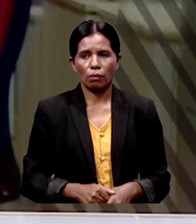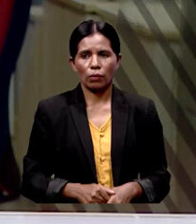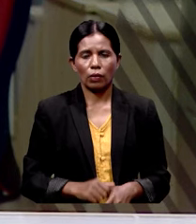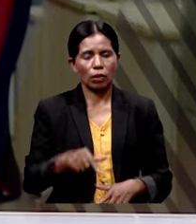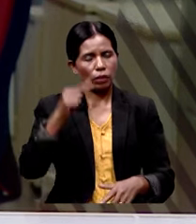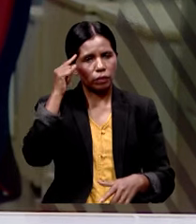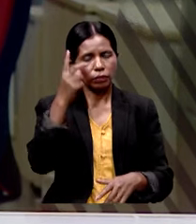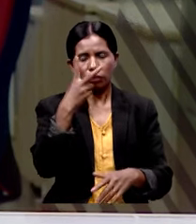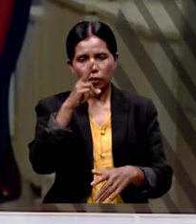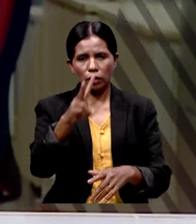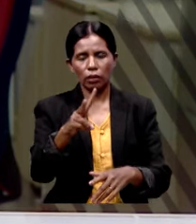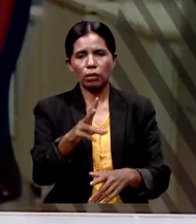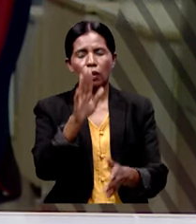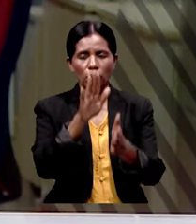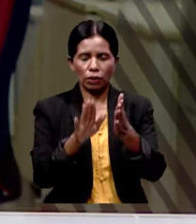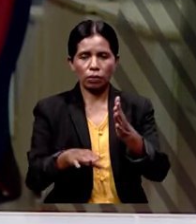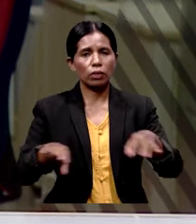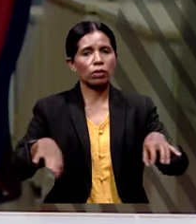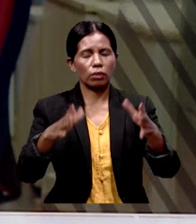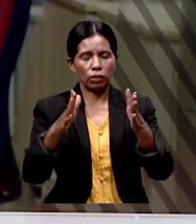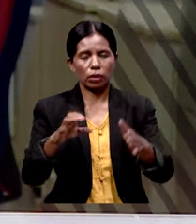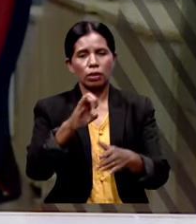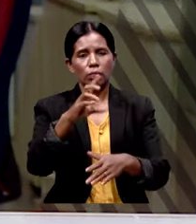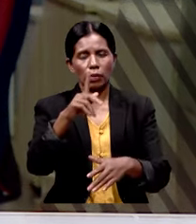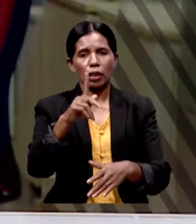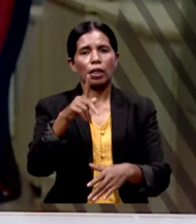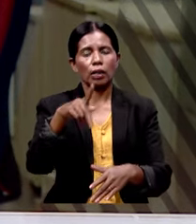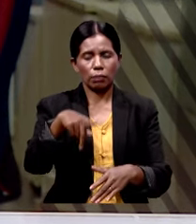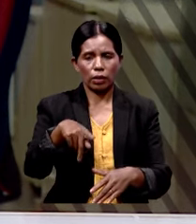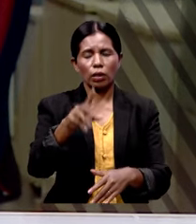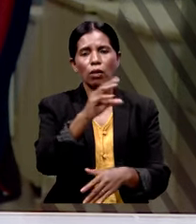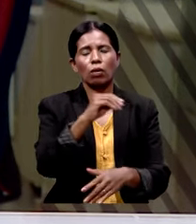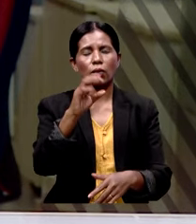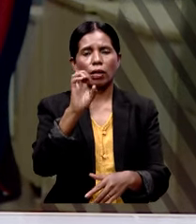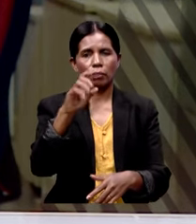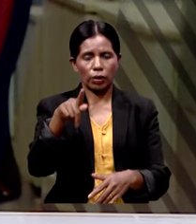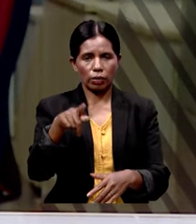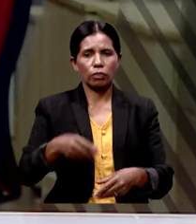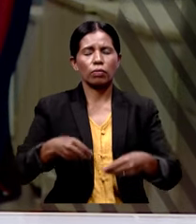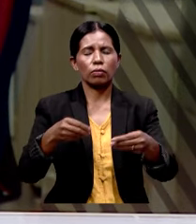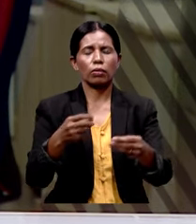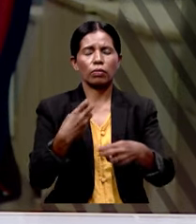governo se avalia ou de reduz funcionando EP ou IP, também for despesa para o Estado.